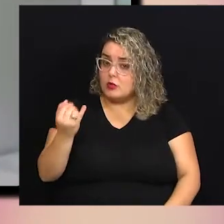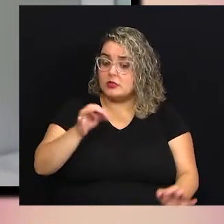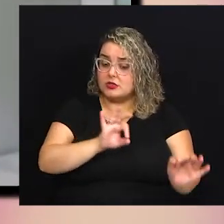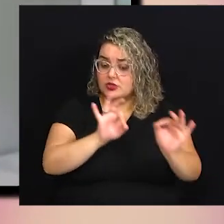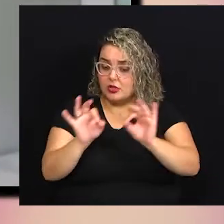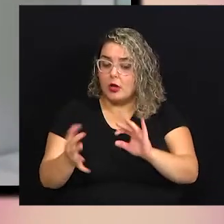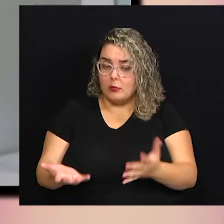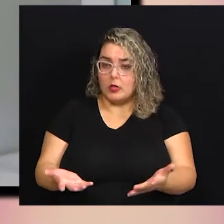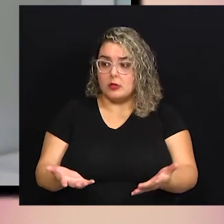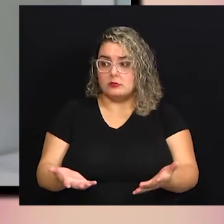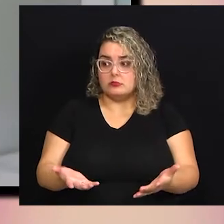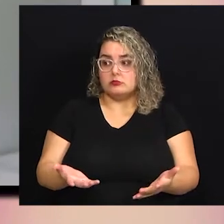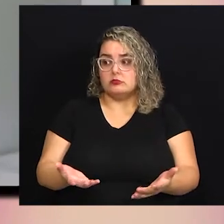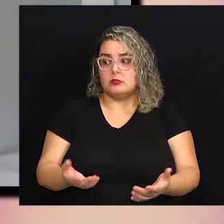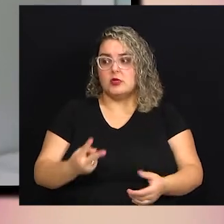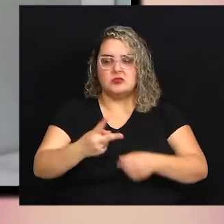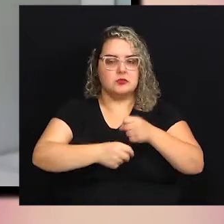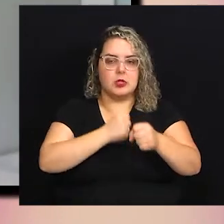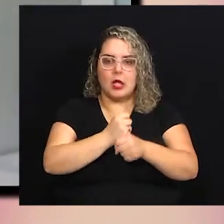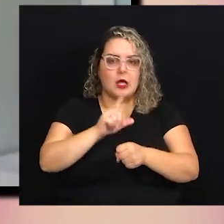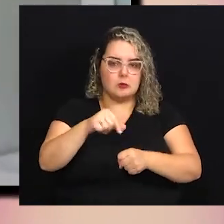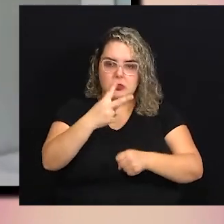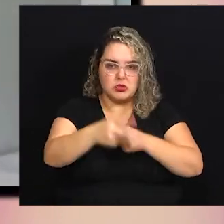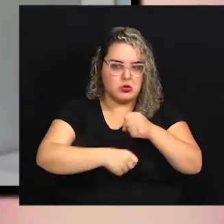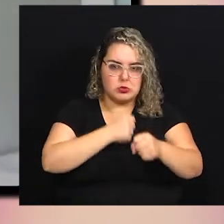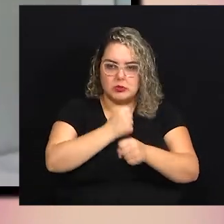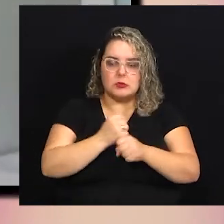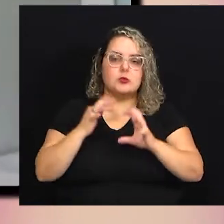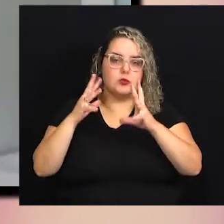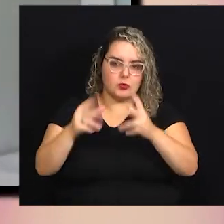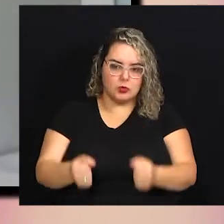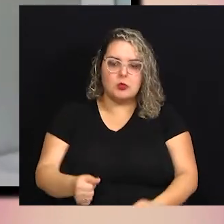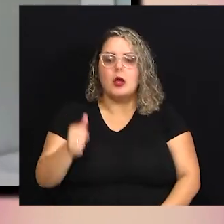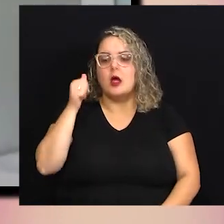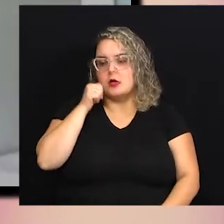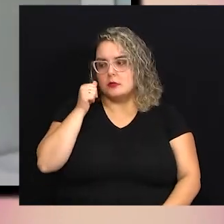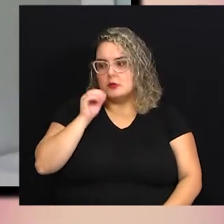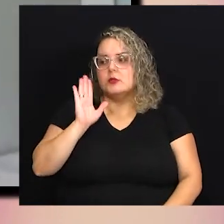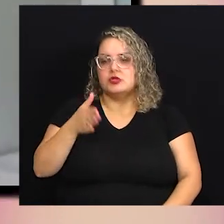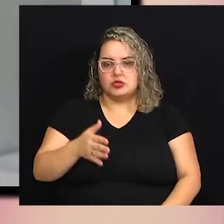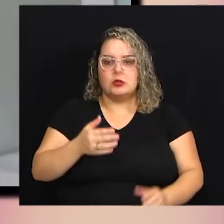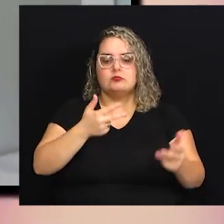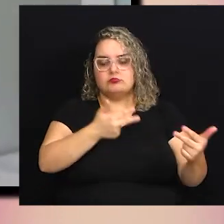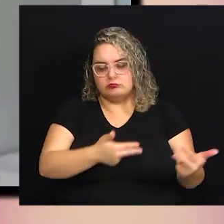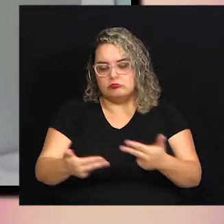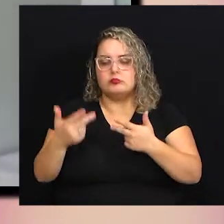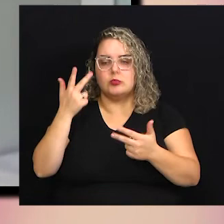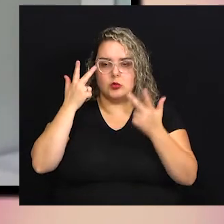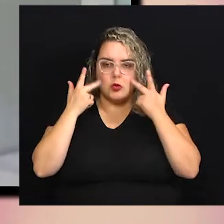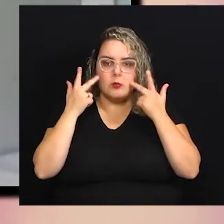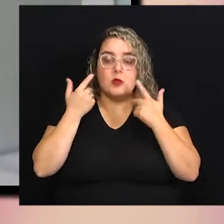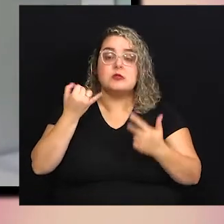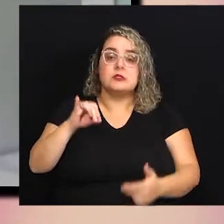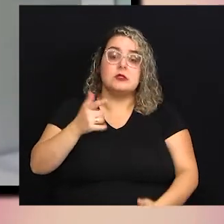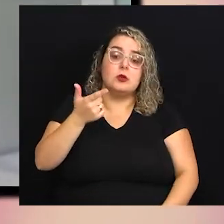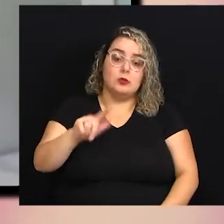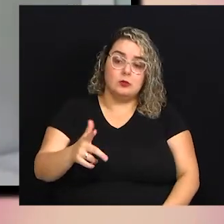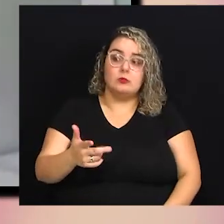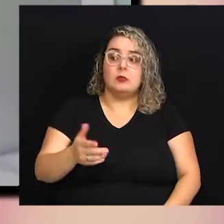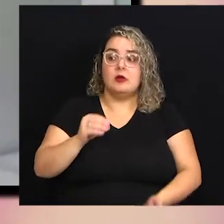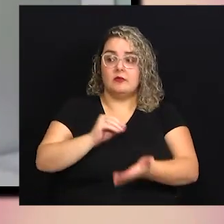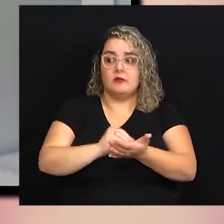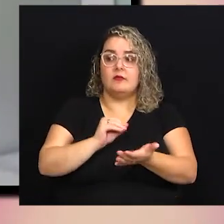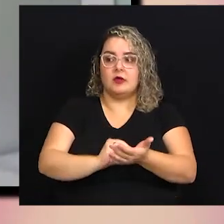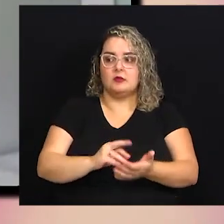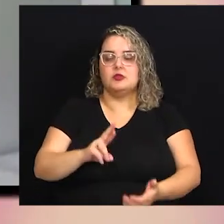estar em acompanhamento. Então, nos primeiros 2 anos, a partir dos 2 anos, em geral, as meninas já estão ciclando regularmente. Então, se continuar